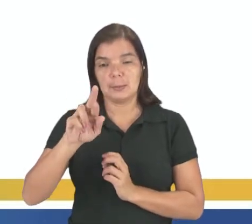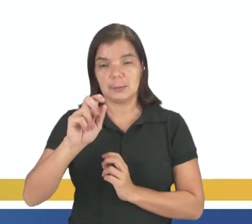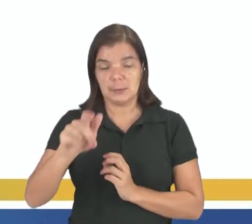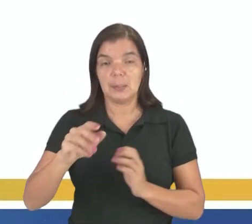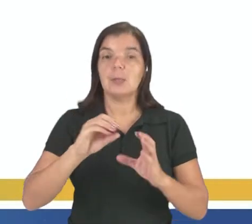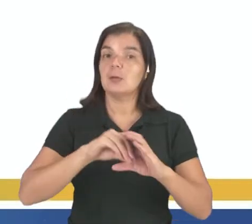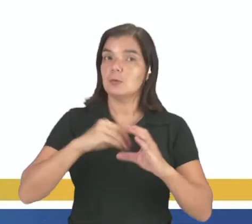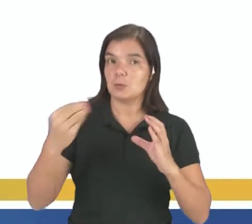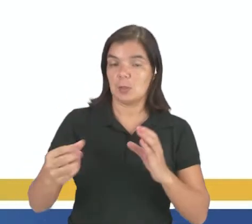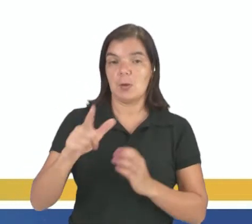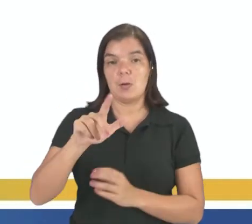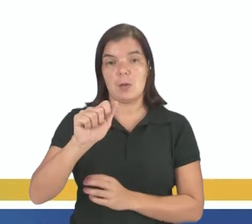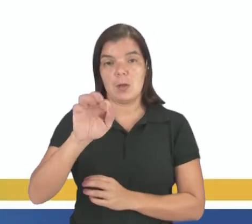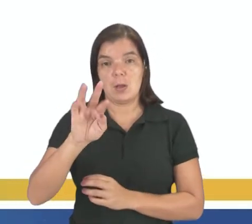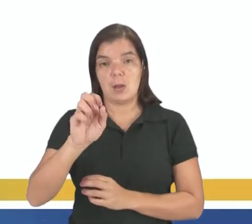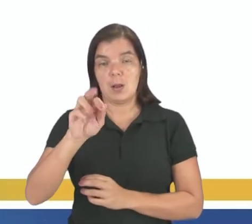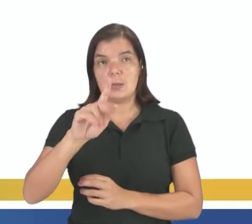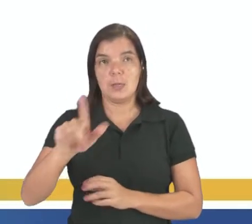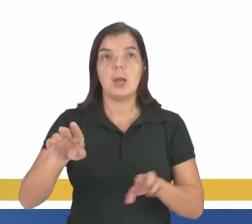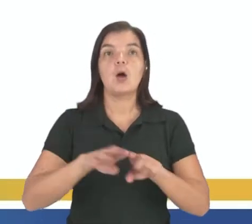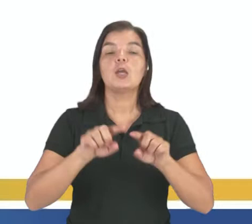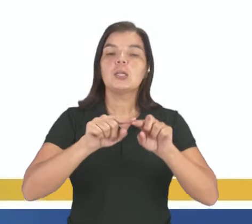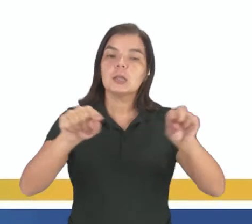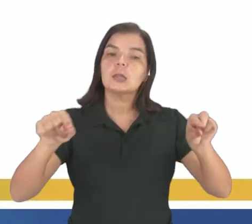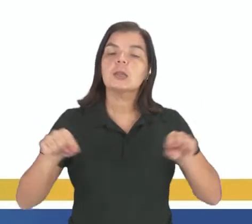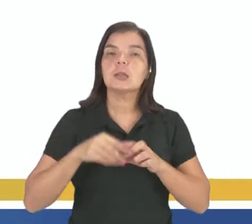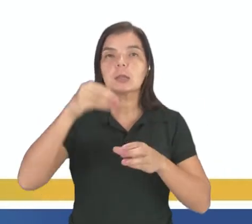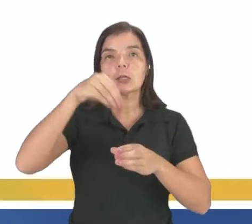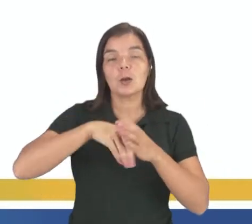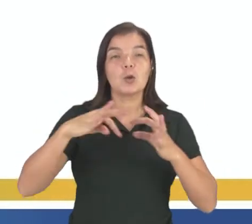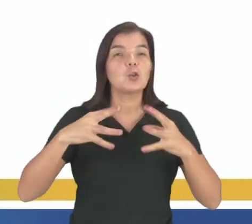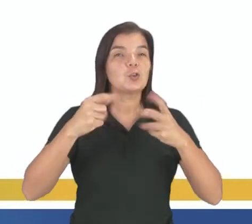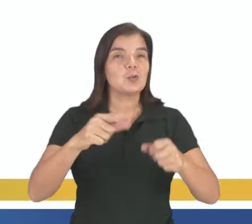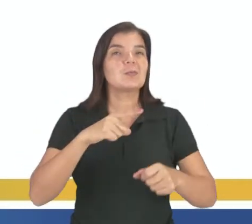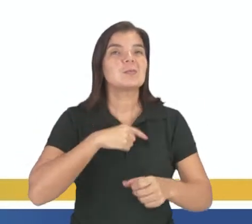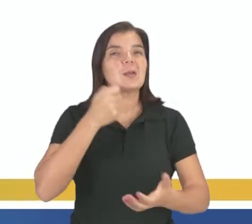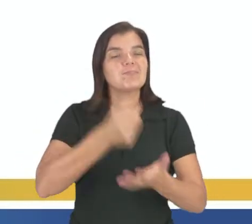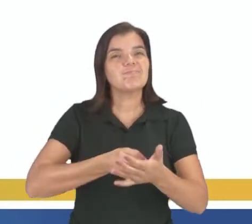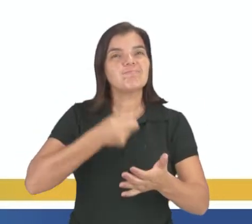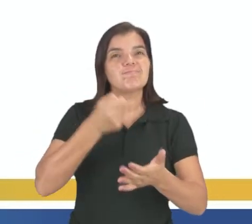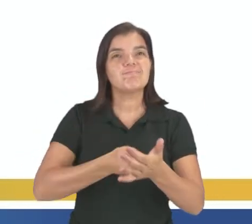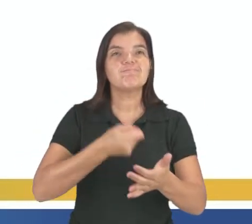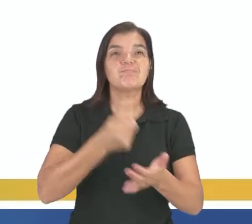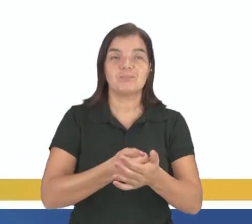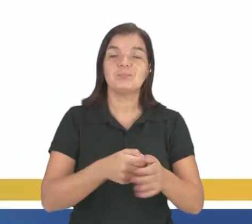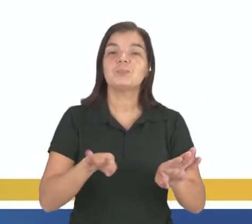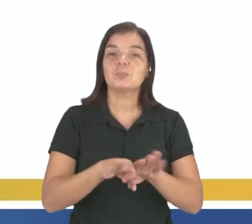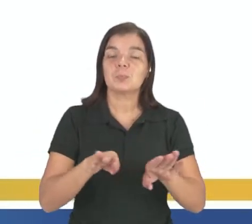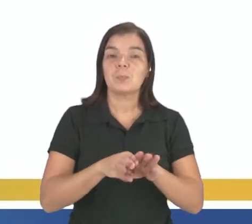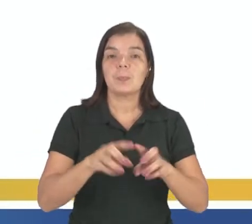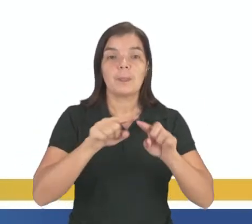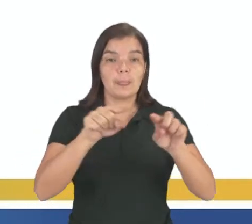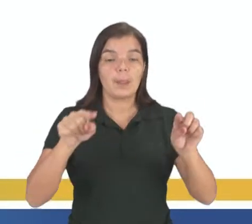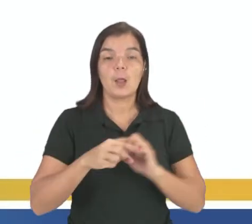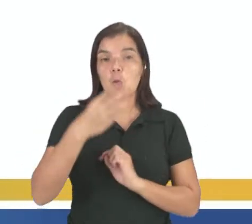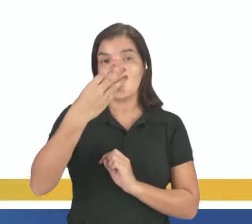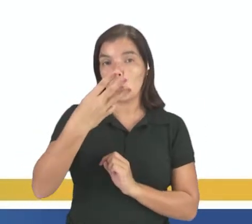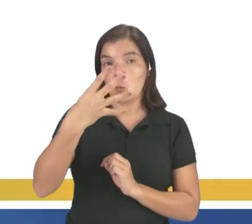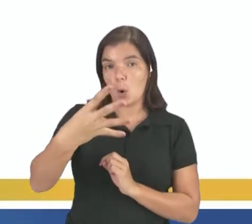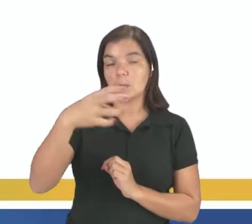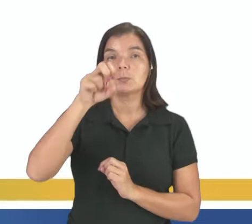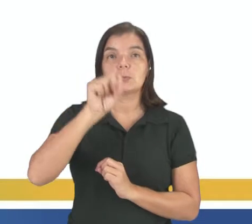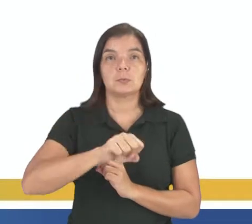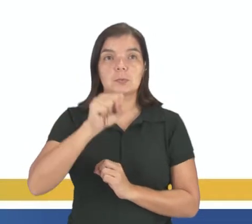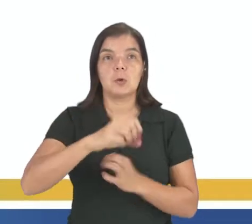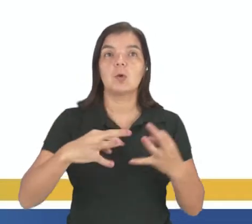o tiro de saída tive lateral tiro de canto todos esses tipos devem ser cobrado é um quatro segundos tá